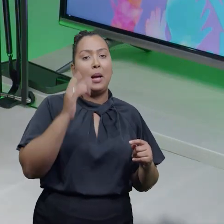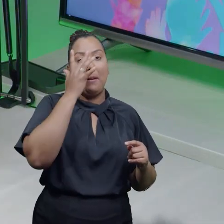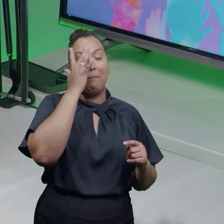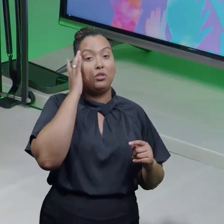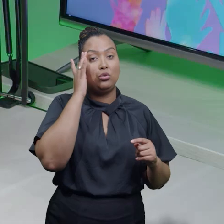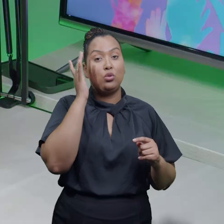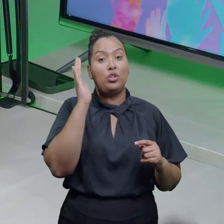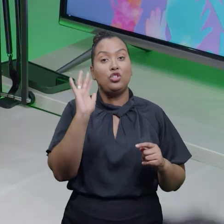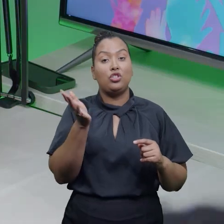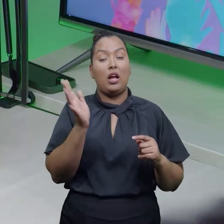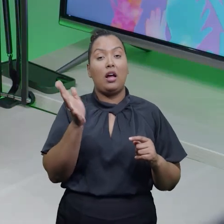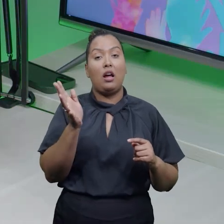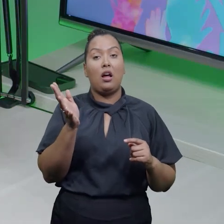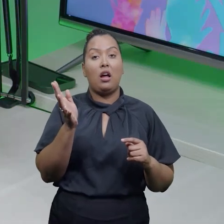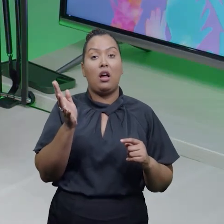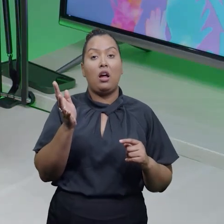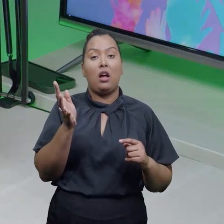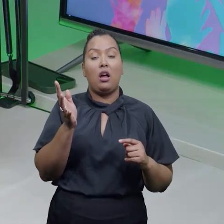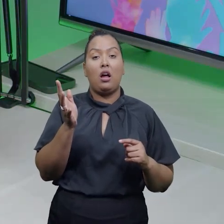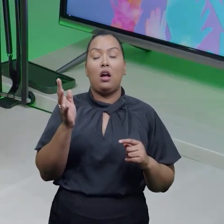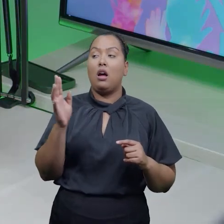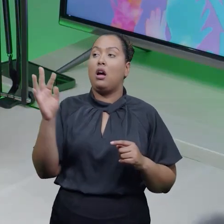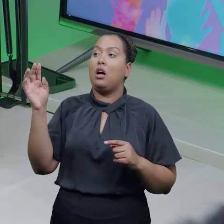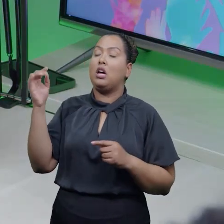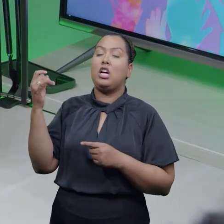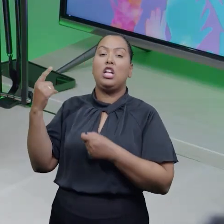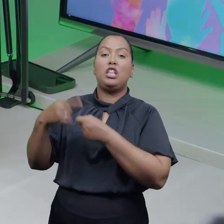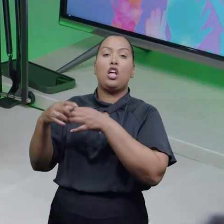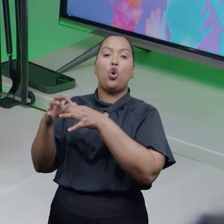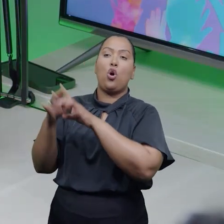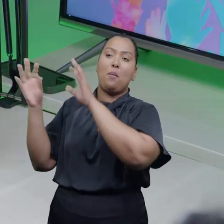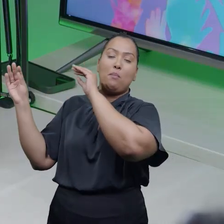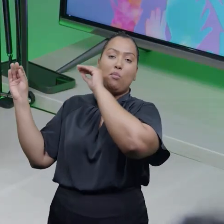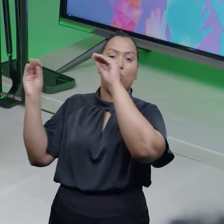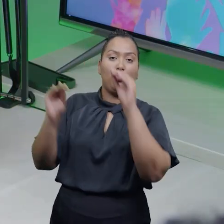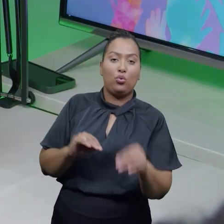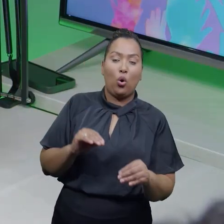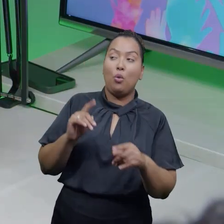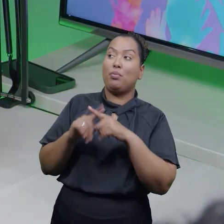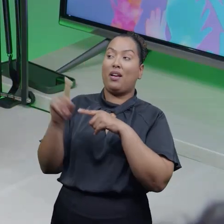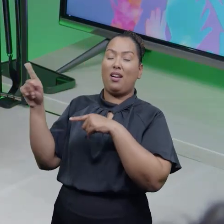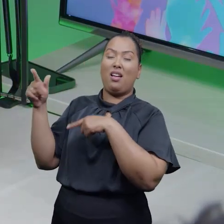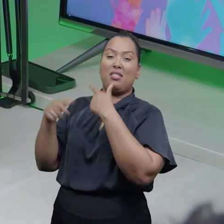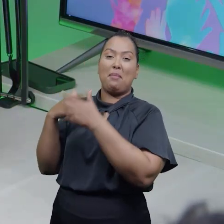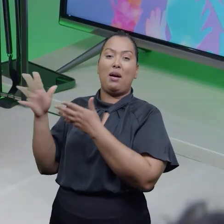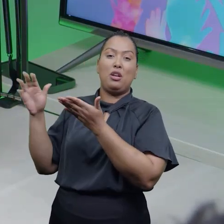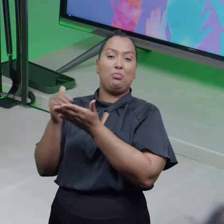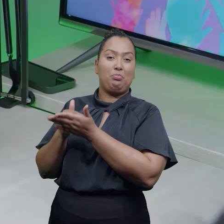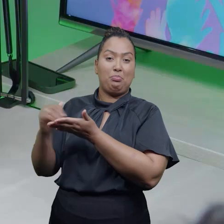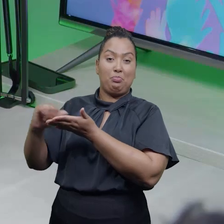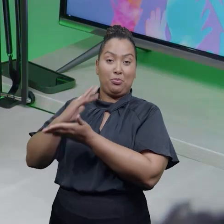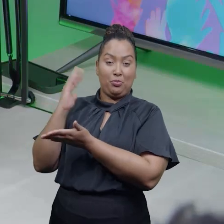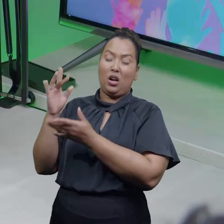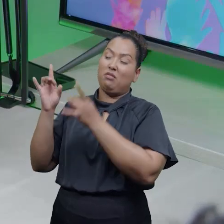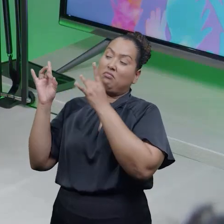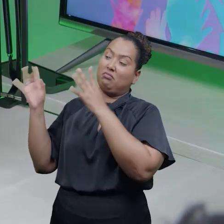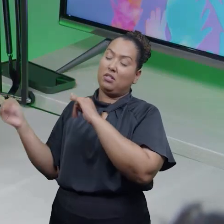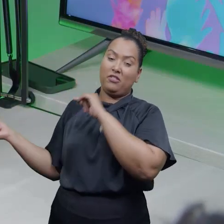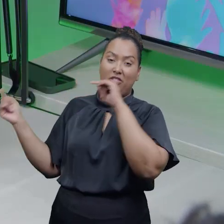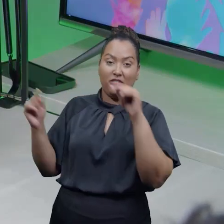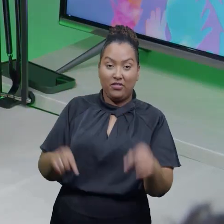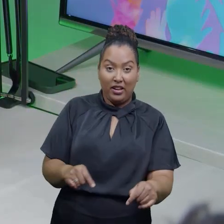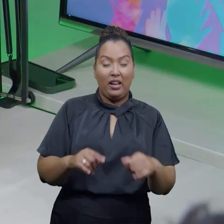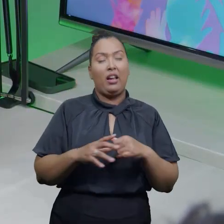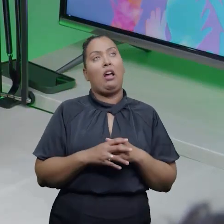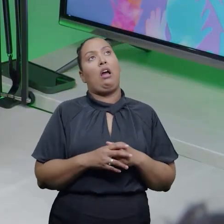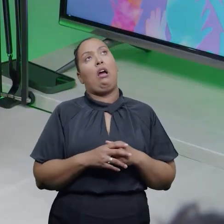pessoas que, por exemplo, tinham feito um êxodo ali do interior para capitais ou para cidades maiores, que perderam empregos. E